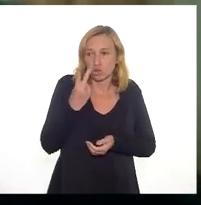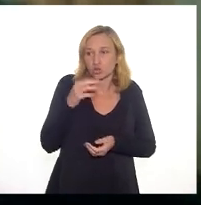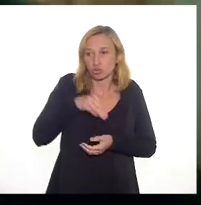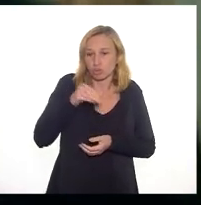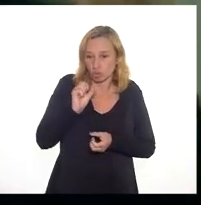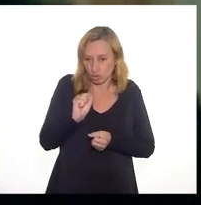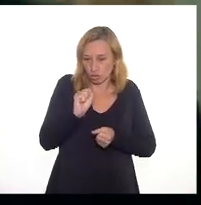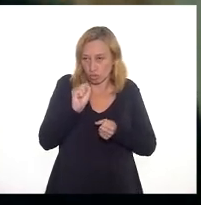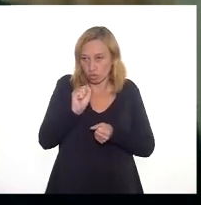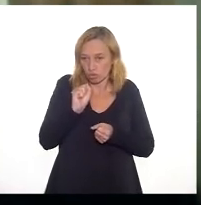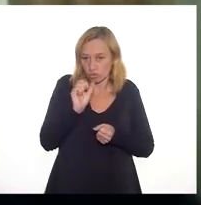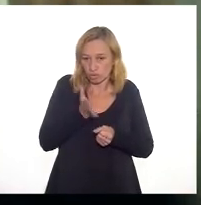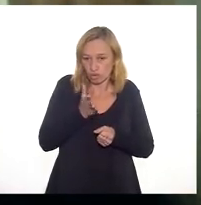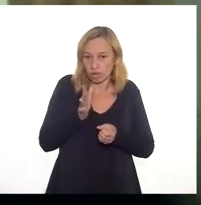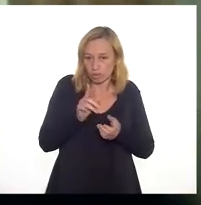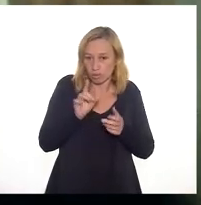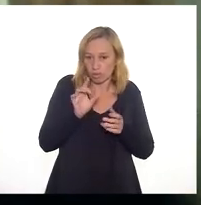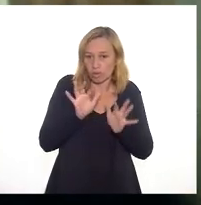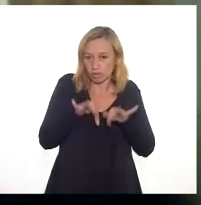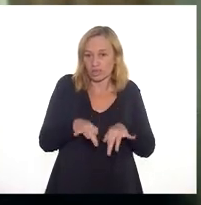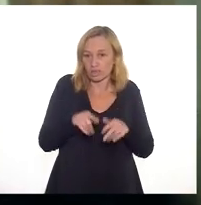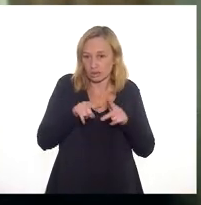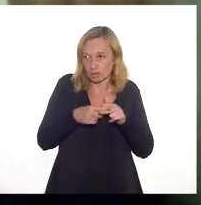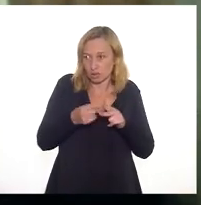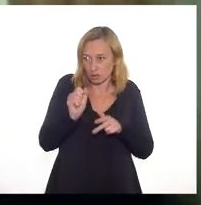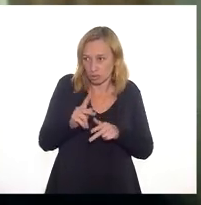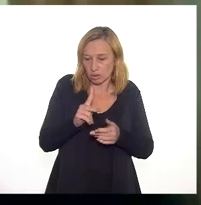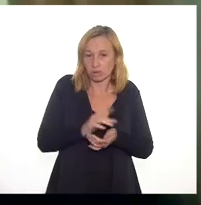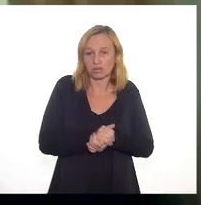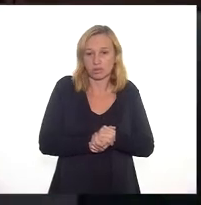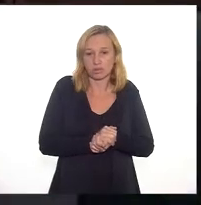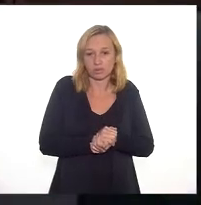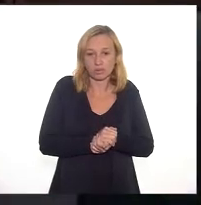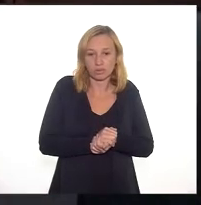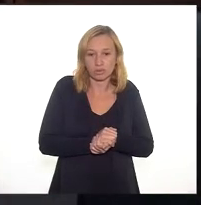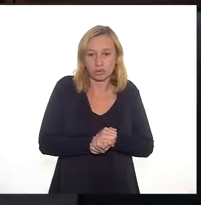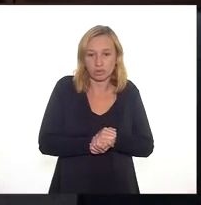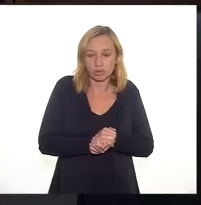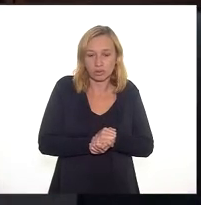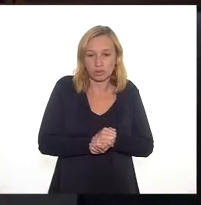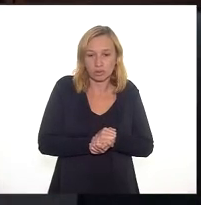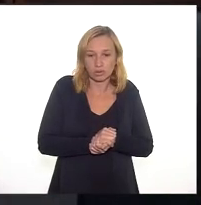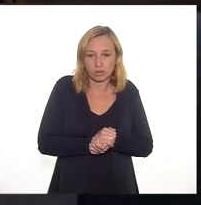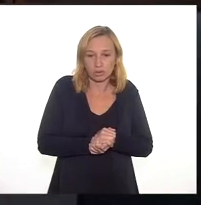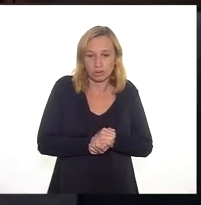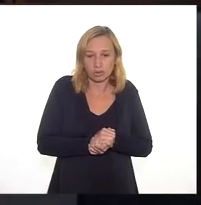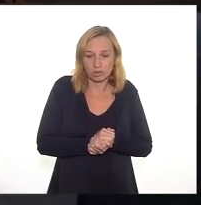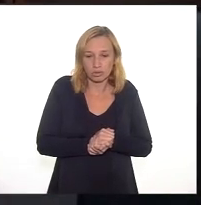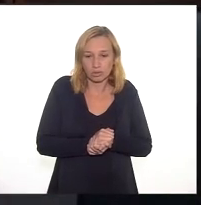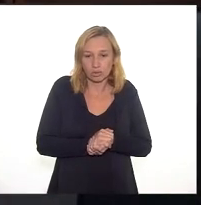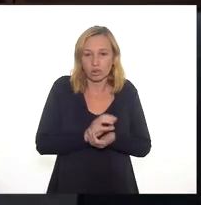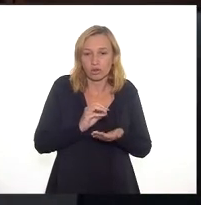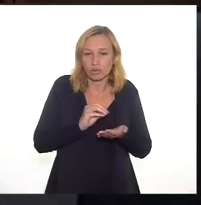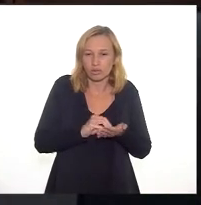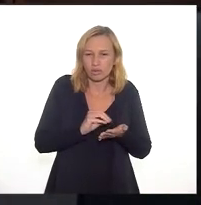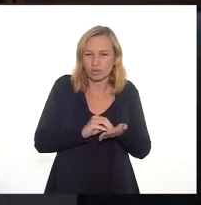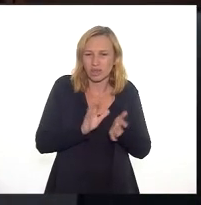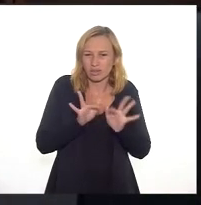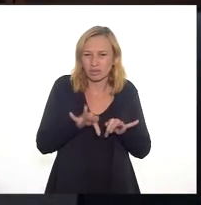estou terminando o ajuste fino da matéria. Eu acho que vai... O que faltava no